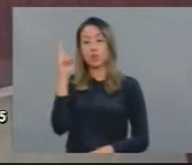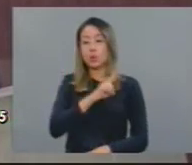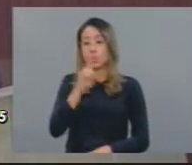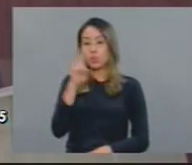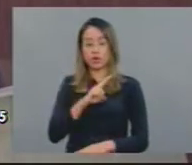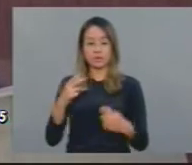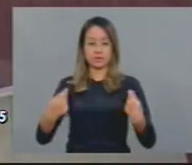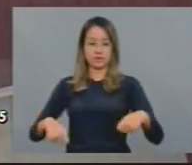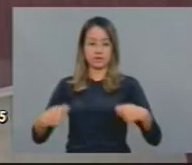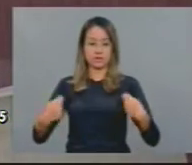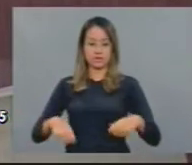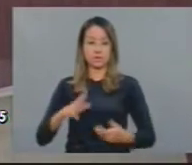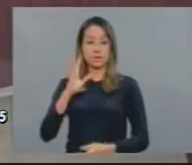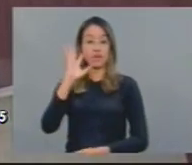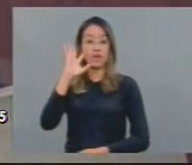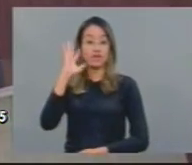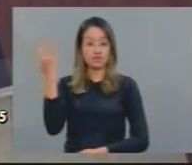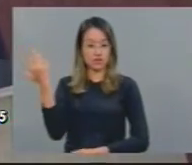vice-governadora.